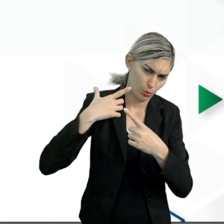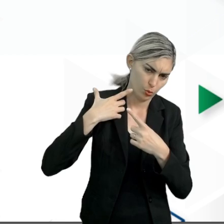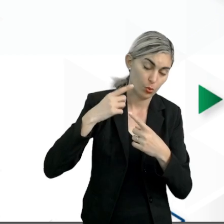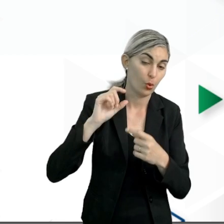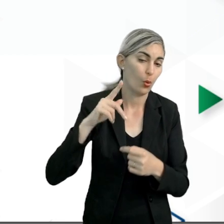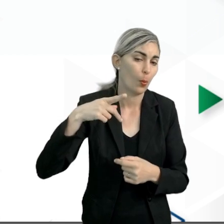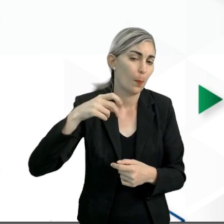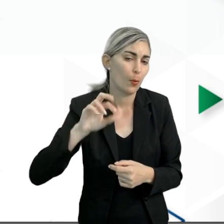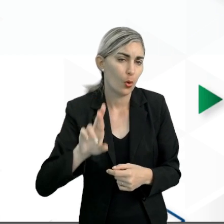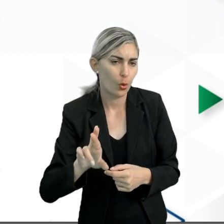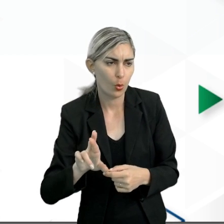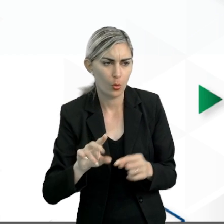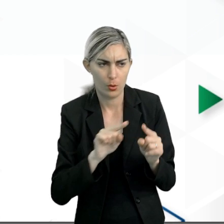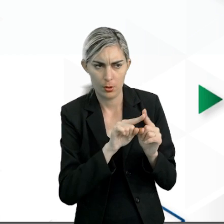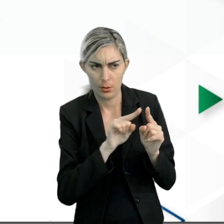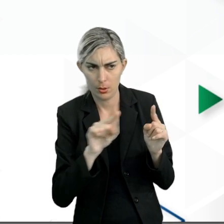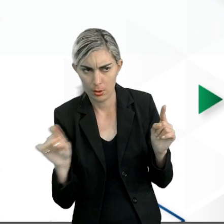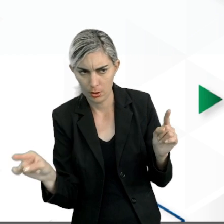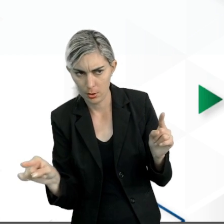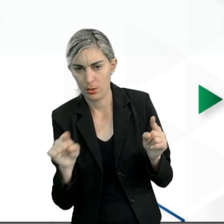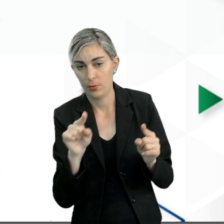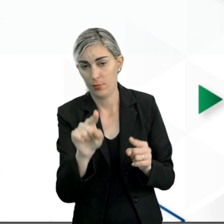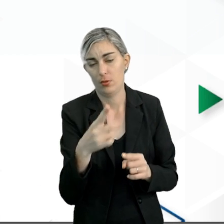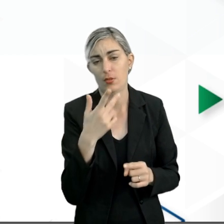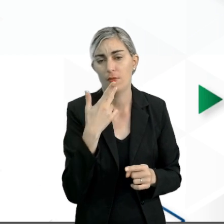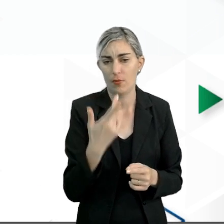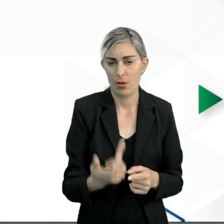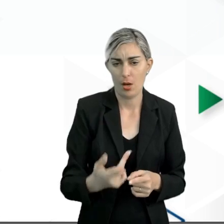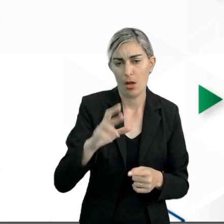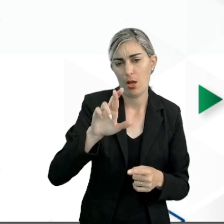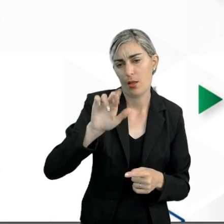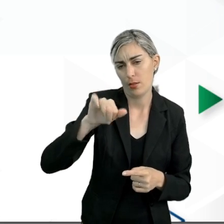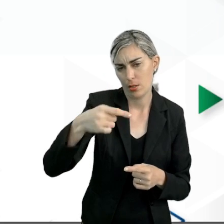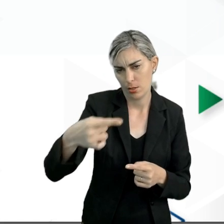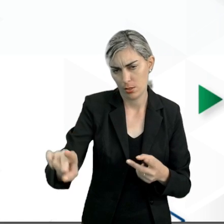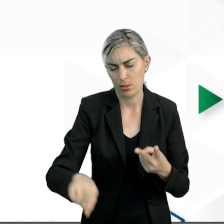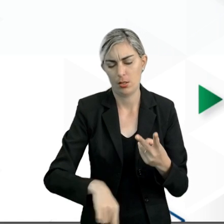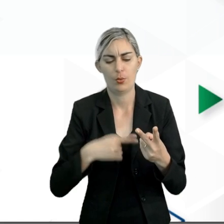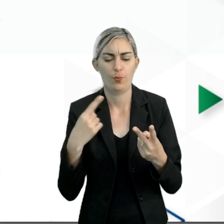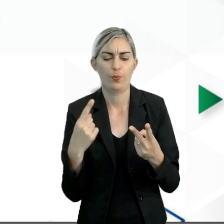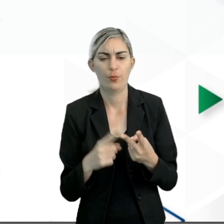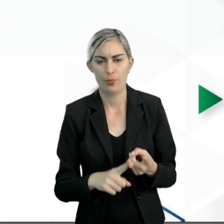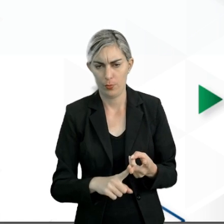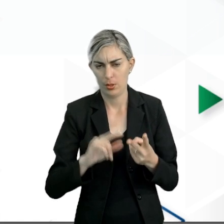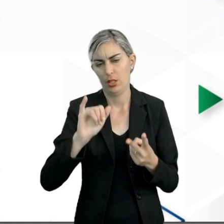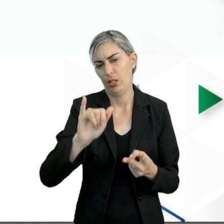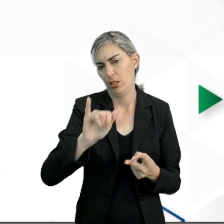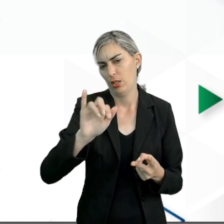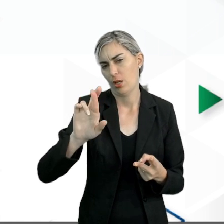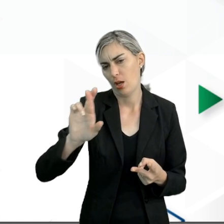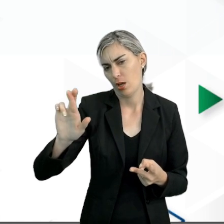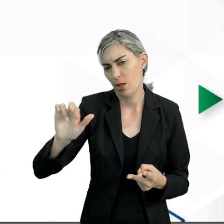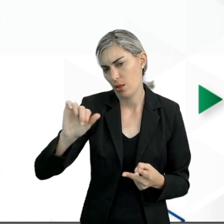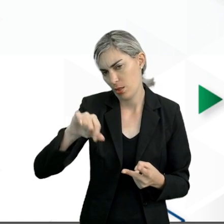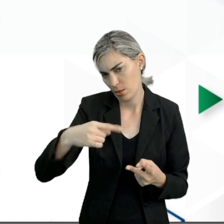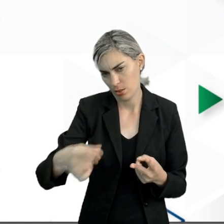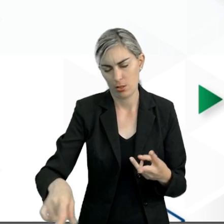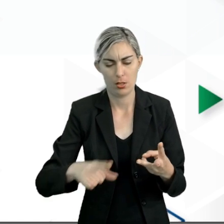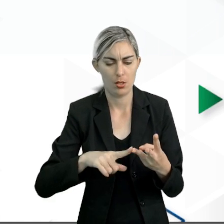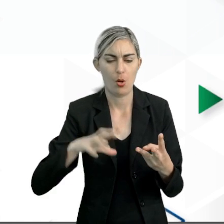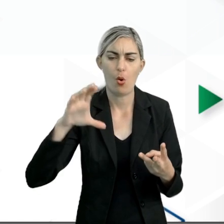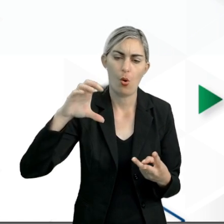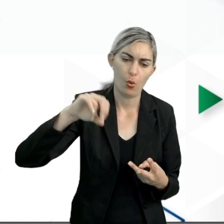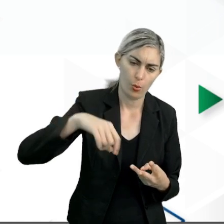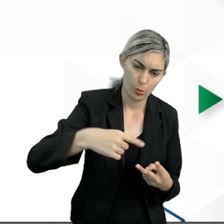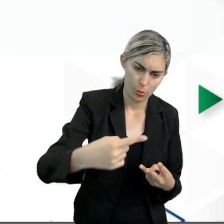Então nesse traço aí você tem que dizer isso é por radiação se apoio radiação se é por